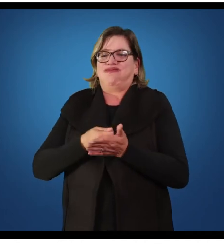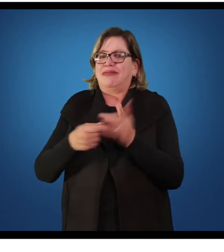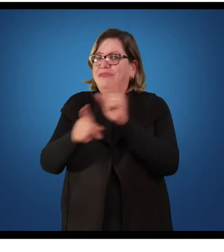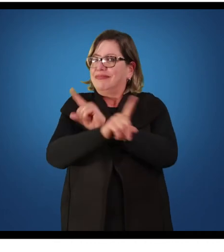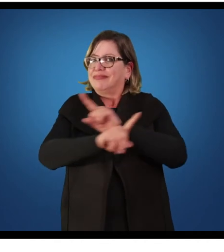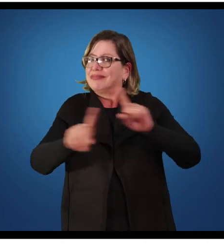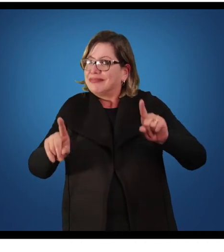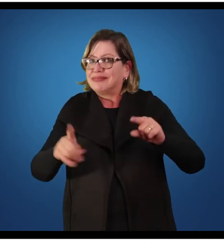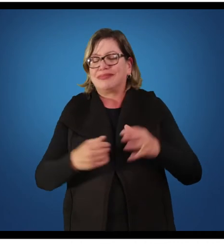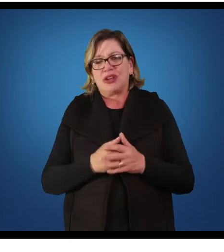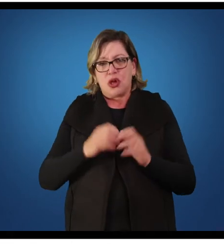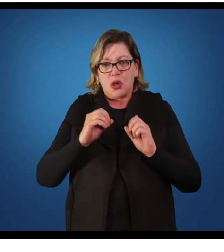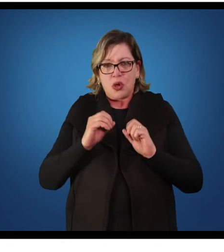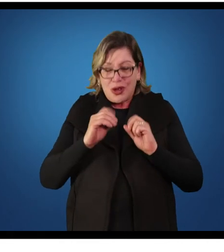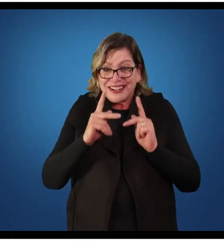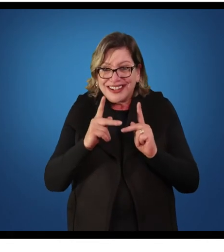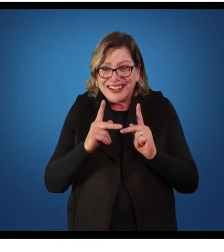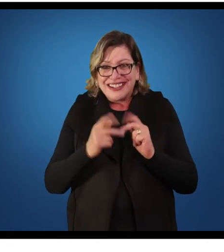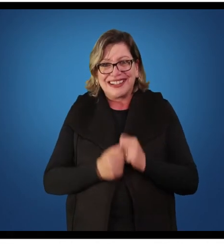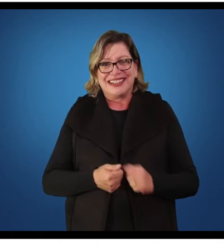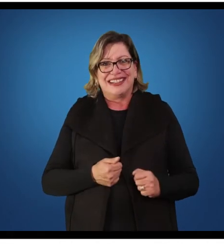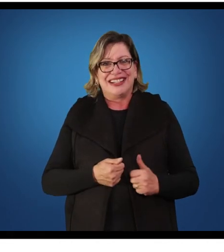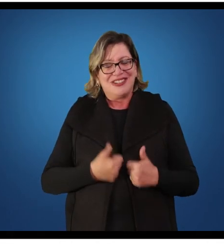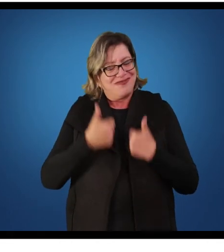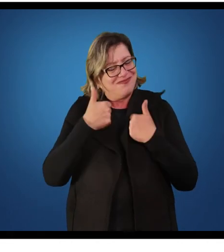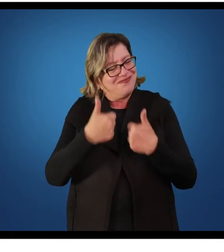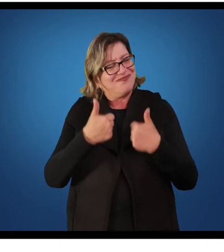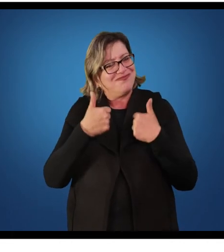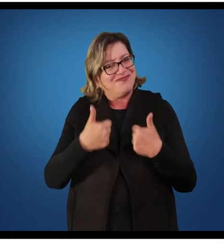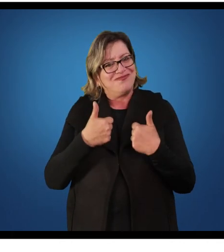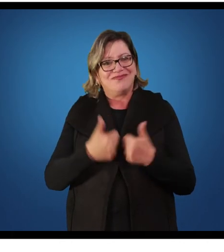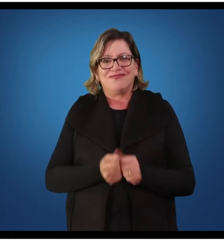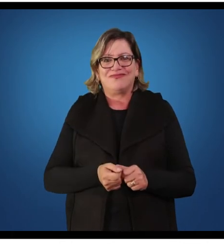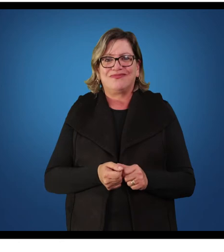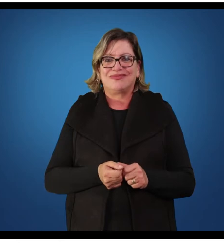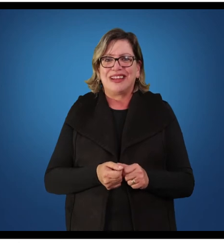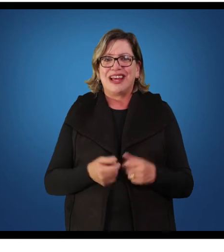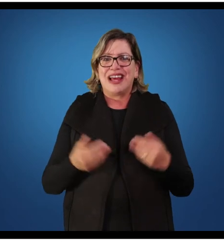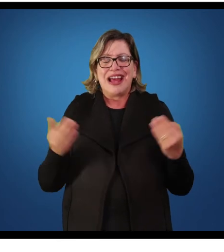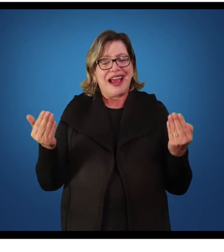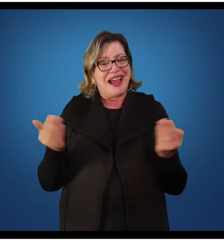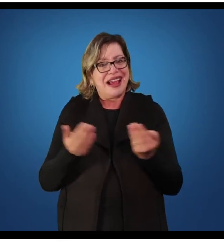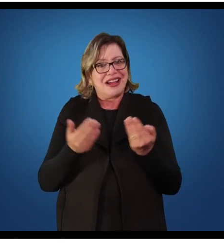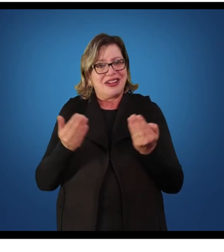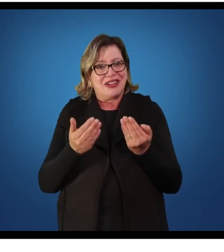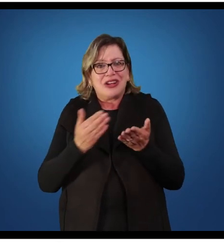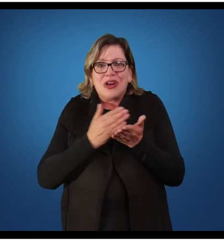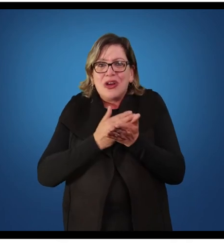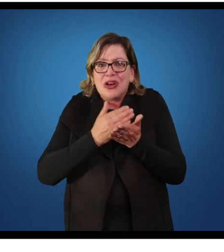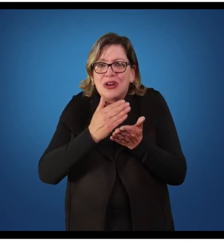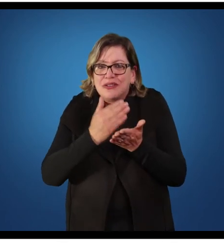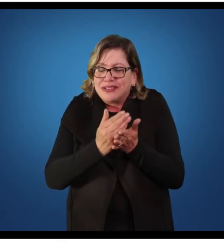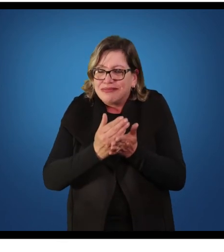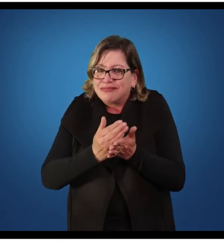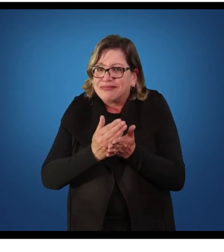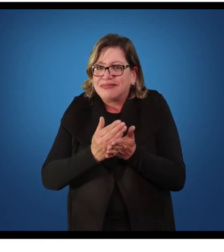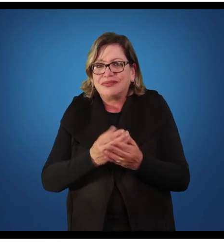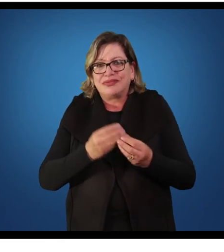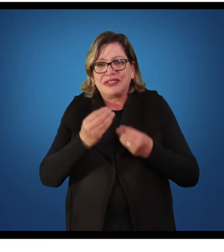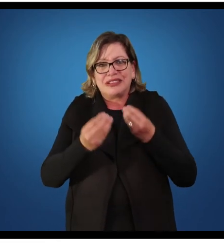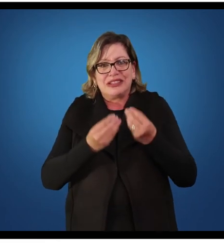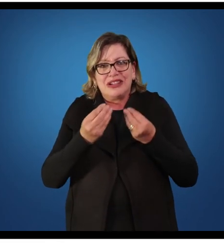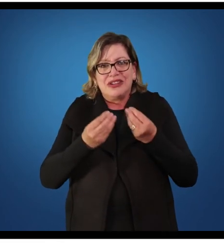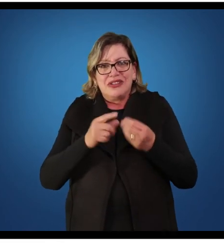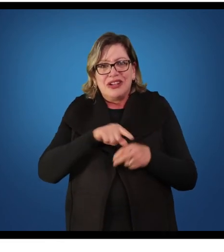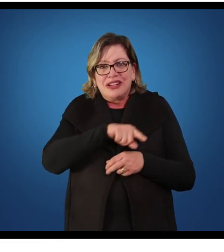ok? Beleza? Muito bem. Então agora, partindo desse momento, agora